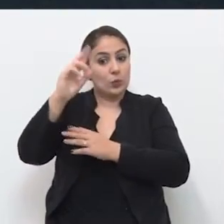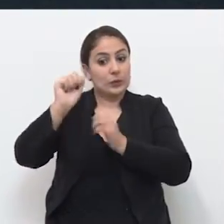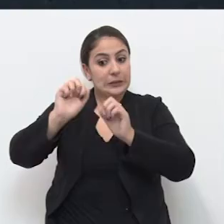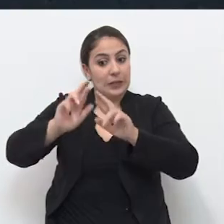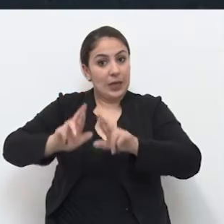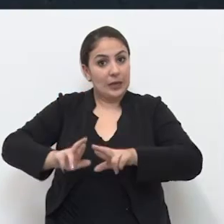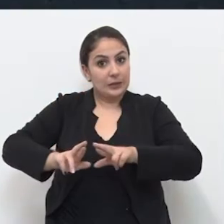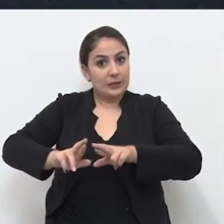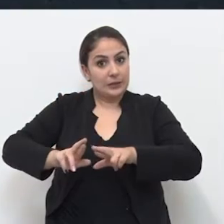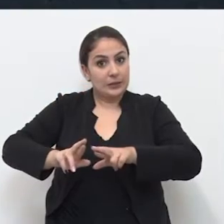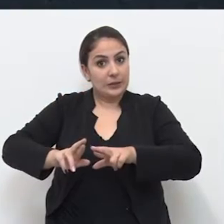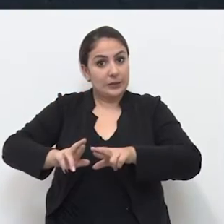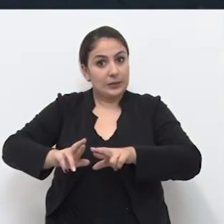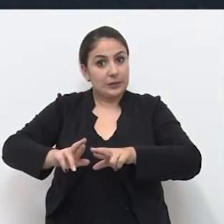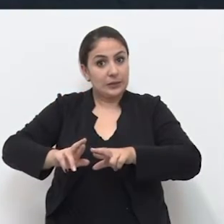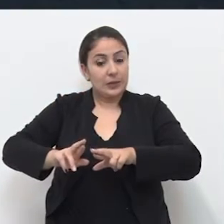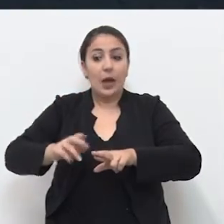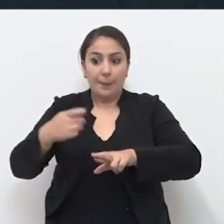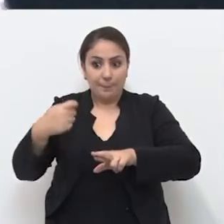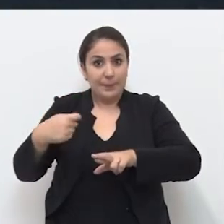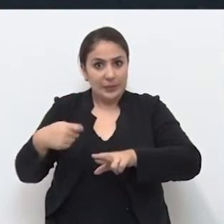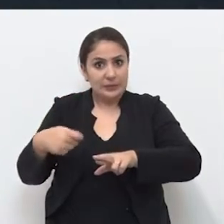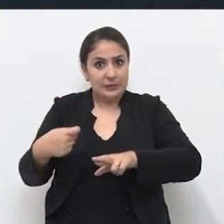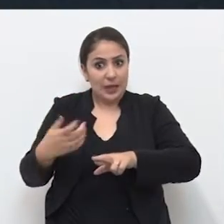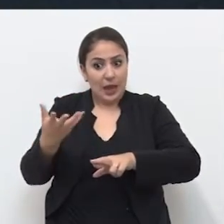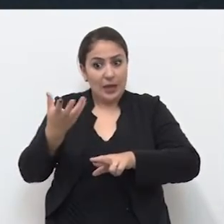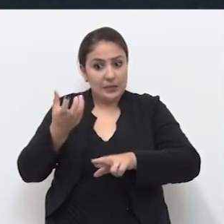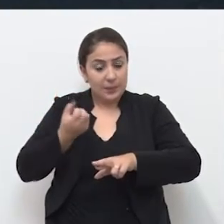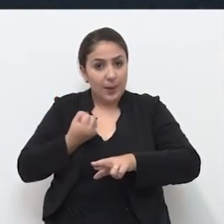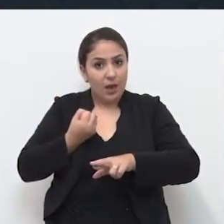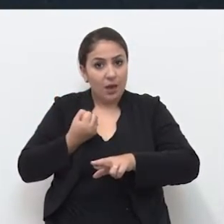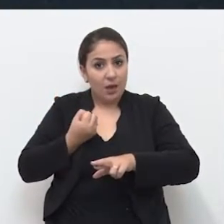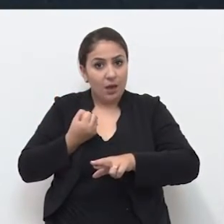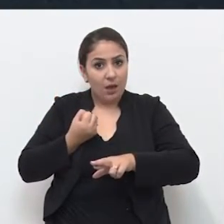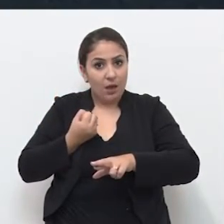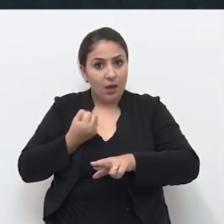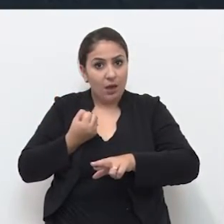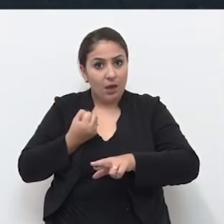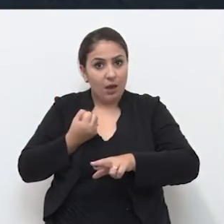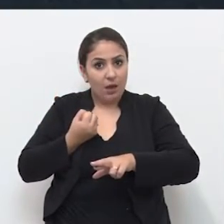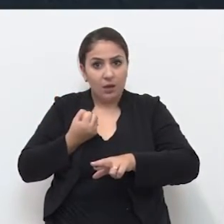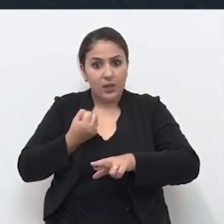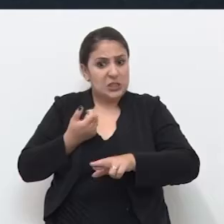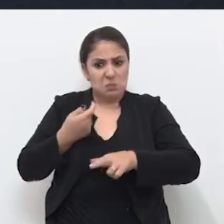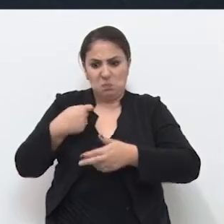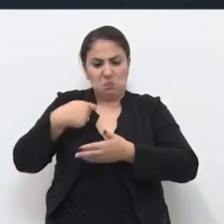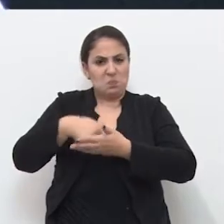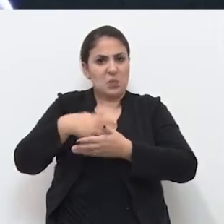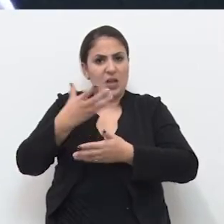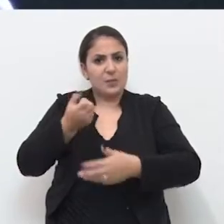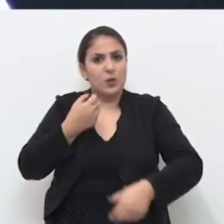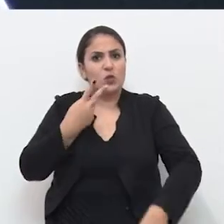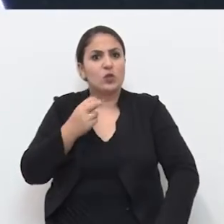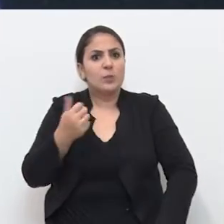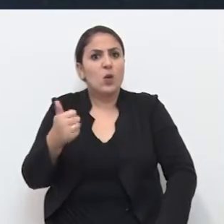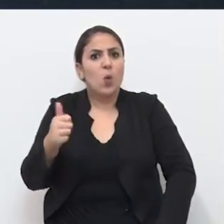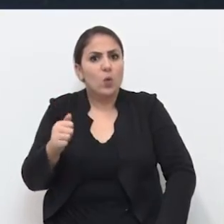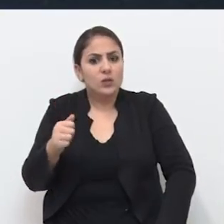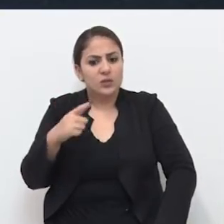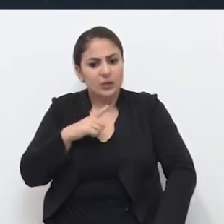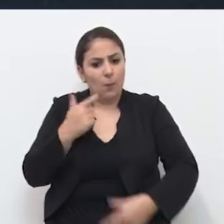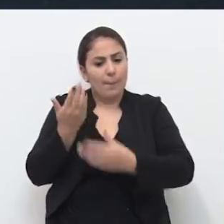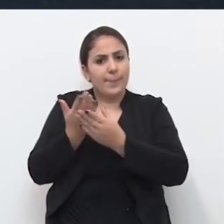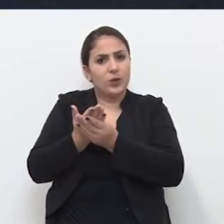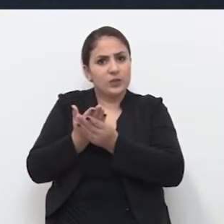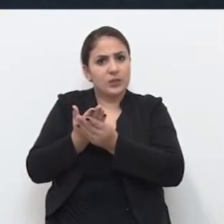proprietários da área, né, que foi desapropriada, deveriam receber, e sequer foram pagos ainda, desde 2011, se eu não me engano, que está